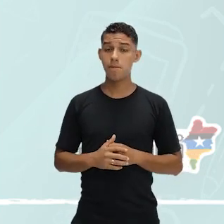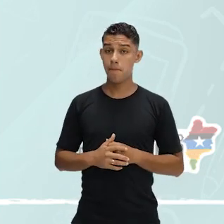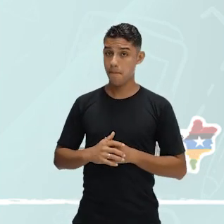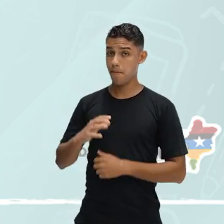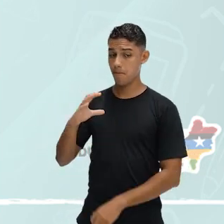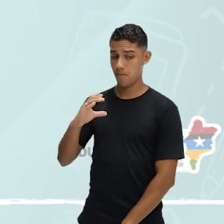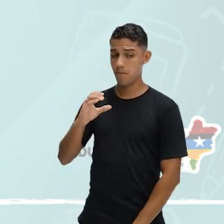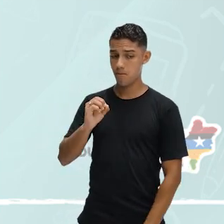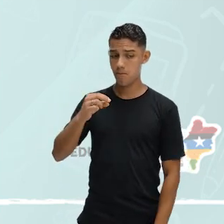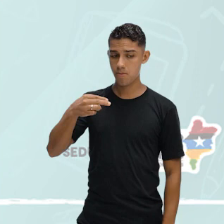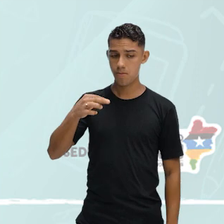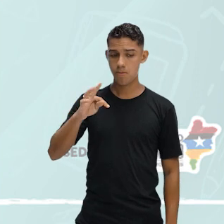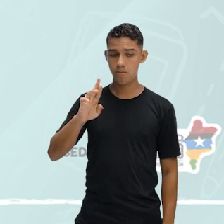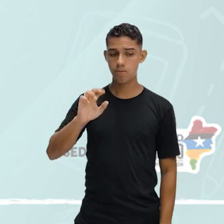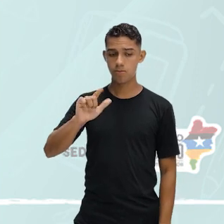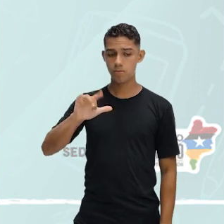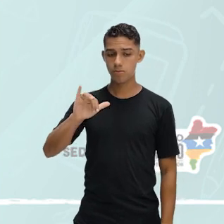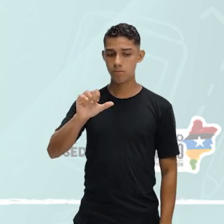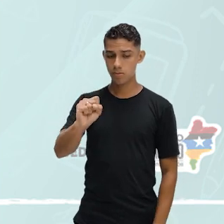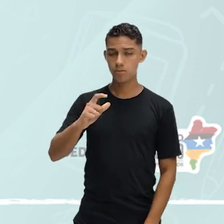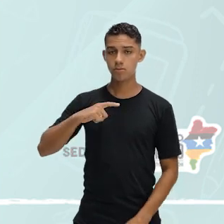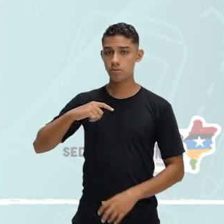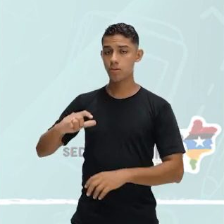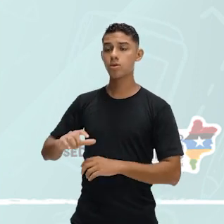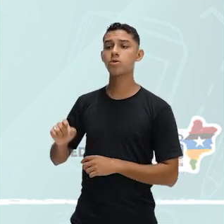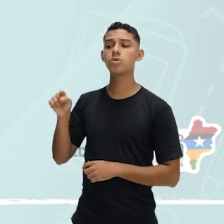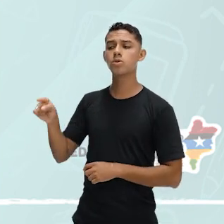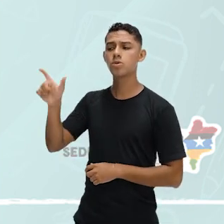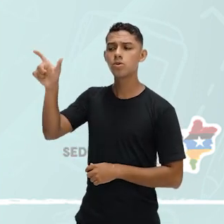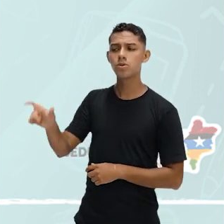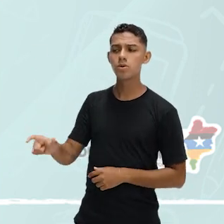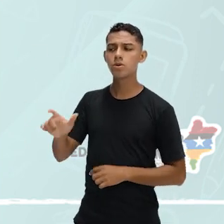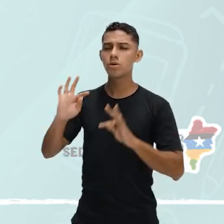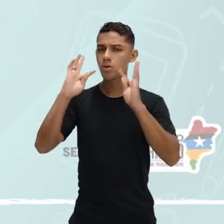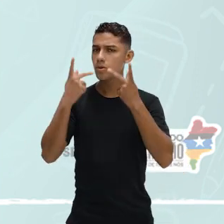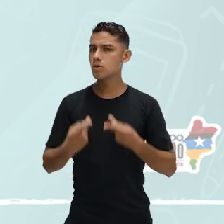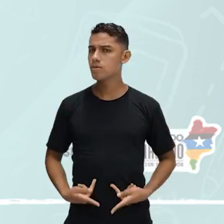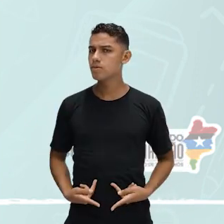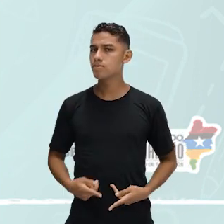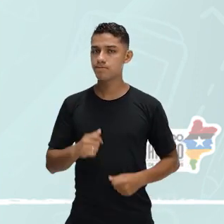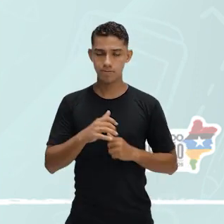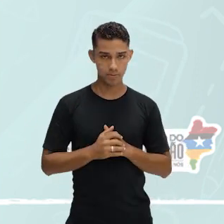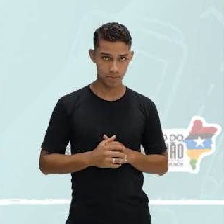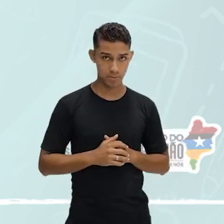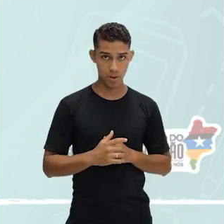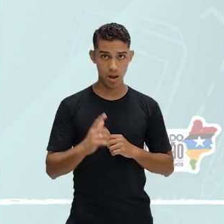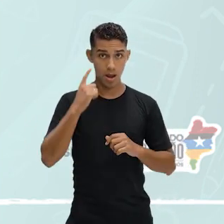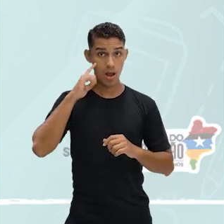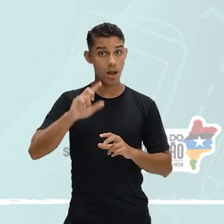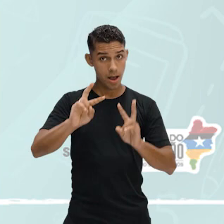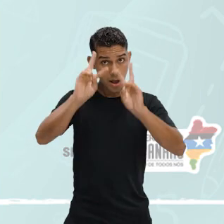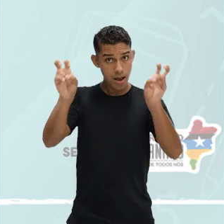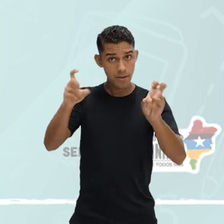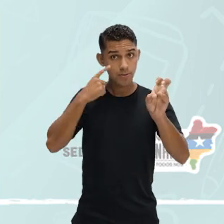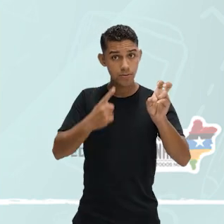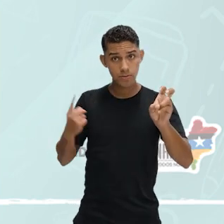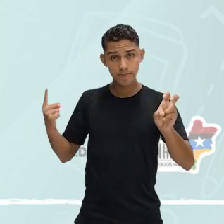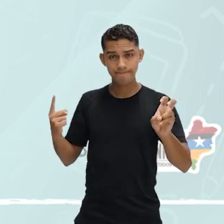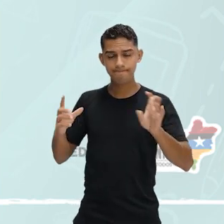só. A teoria contratualista é uma teoria que admite que nós estávamos num estado de natureza,